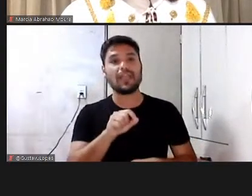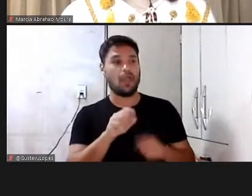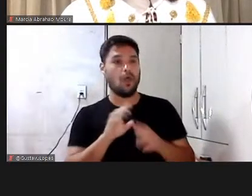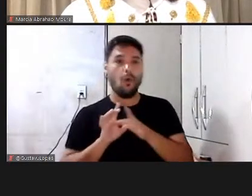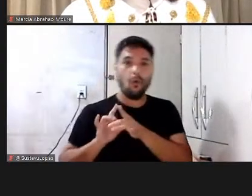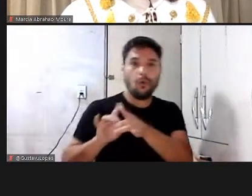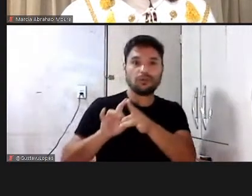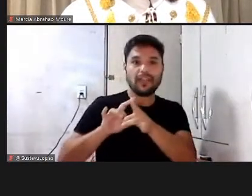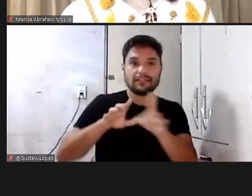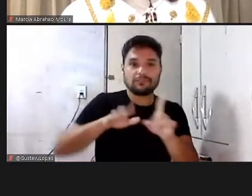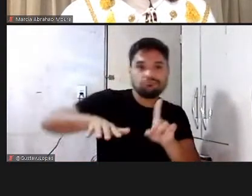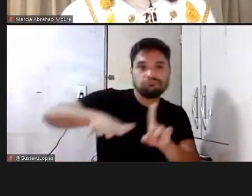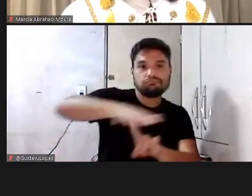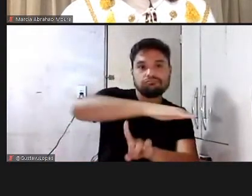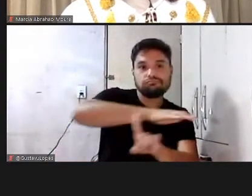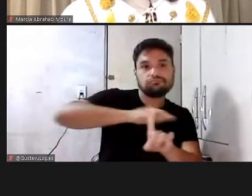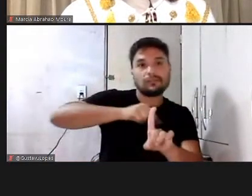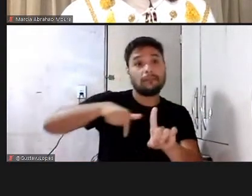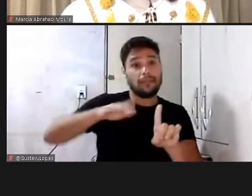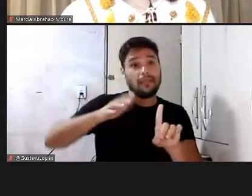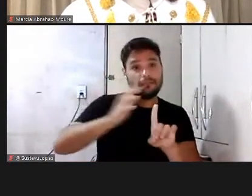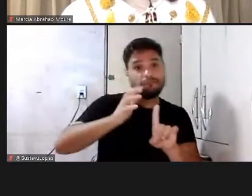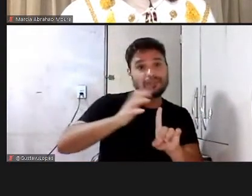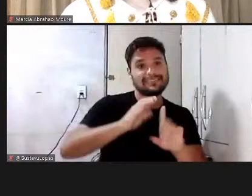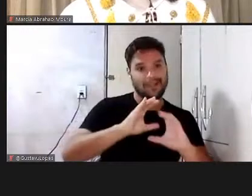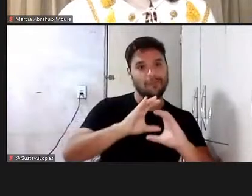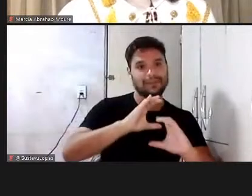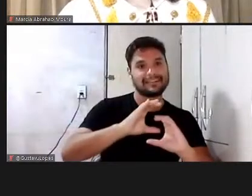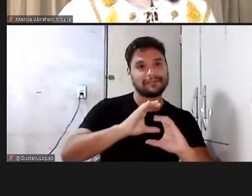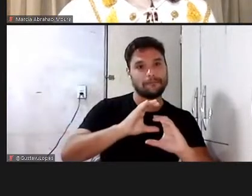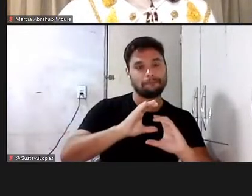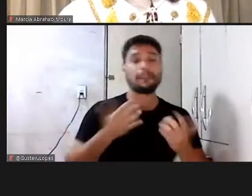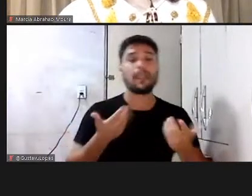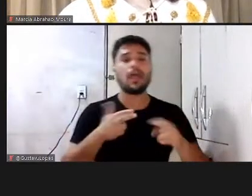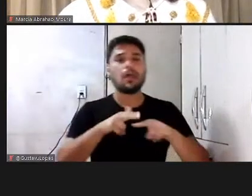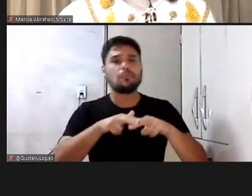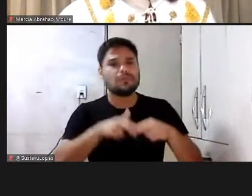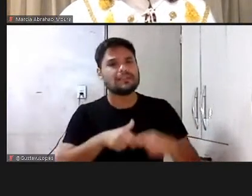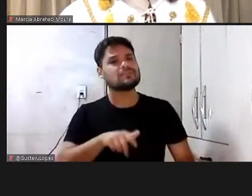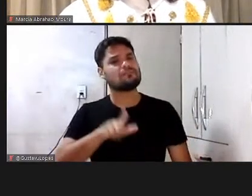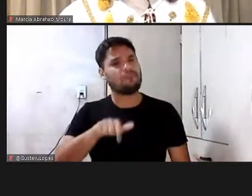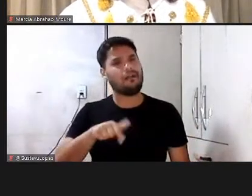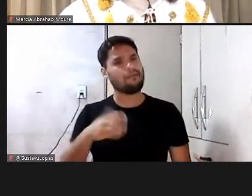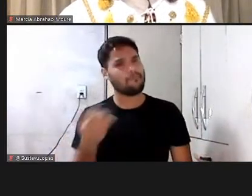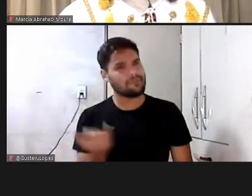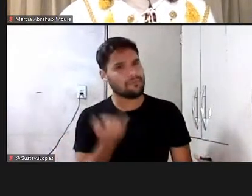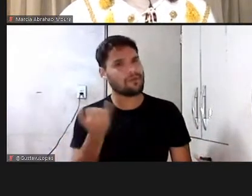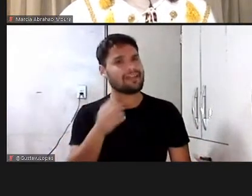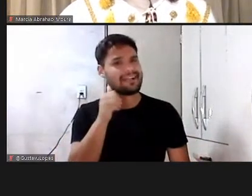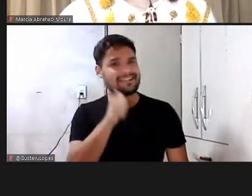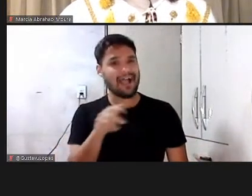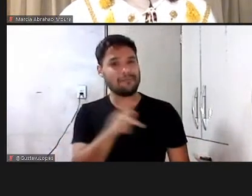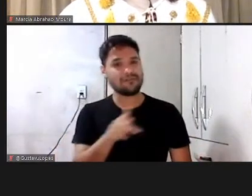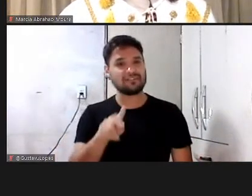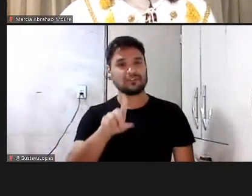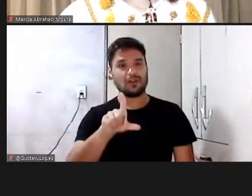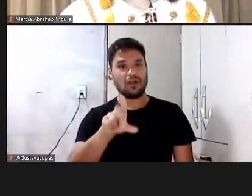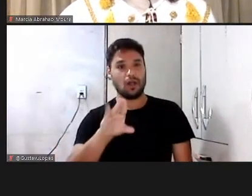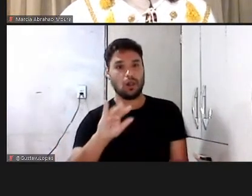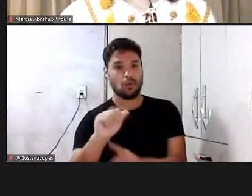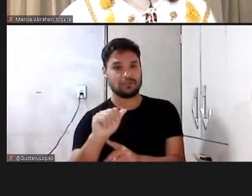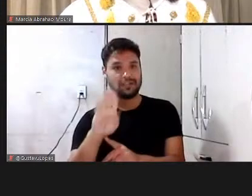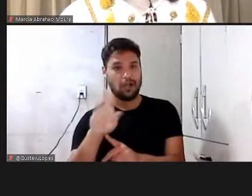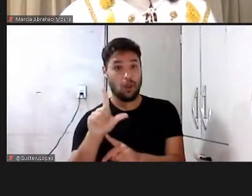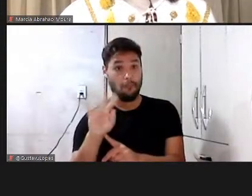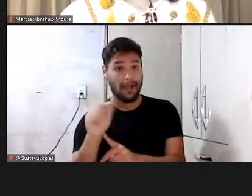em relação à comunicação. Este ponto foi brilhantemente explicado pela professora Lúcia Lobato em uma